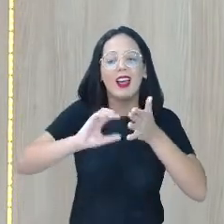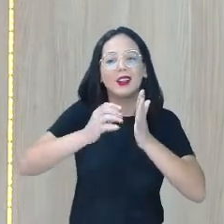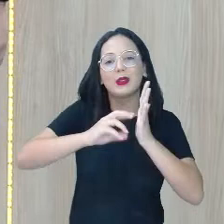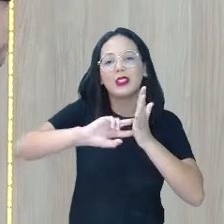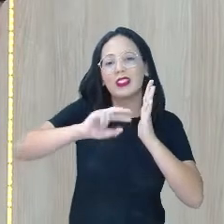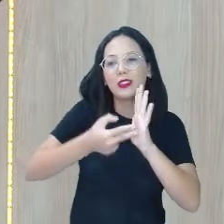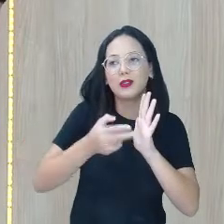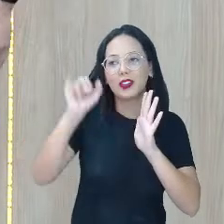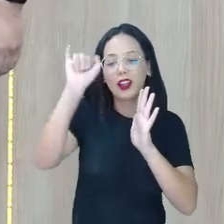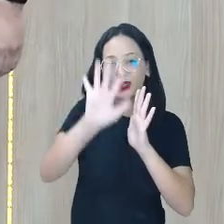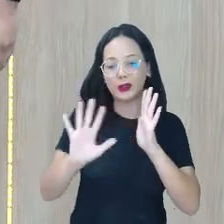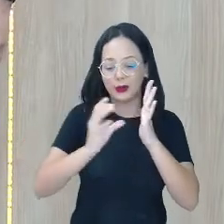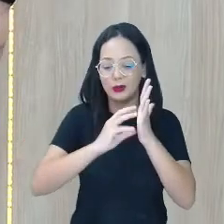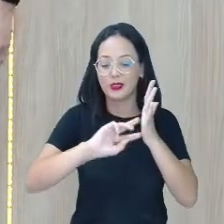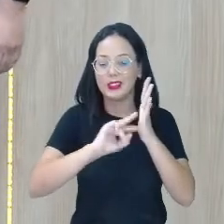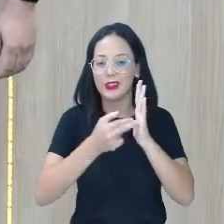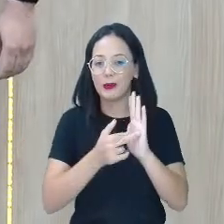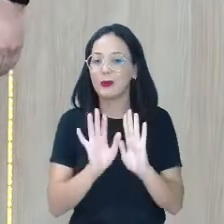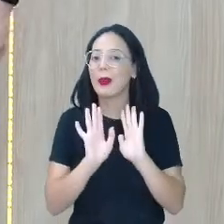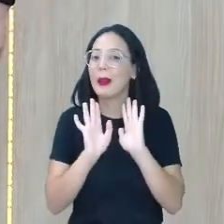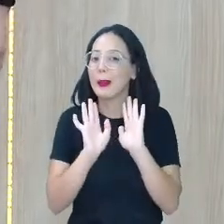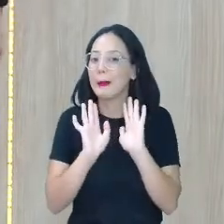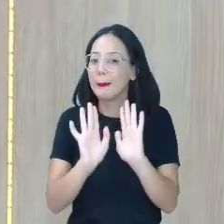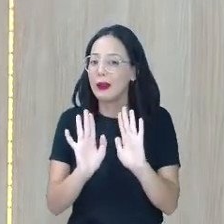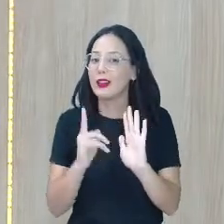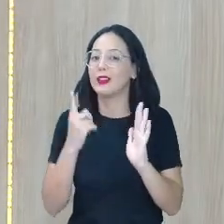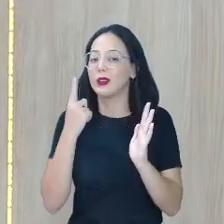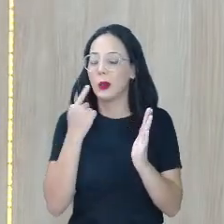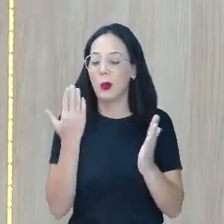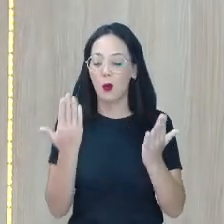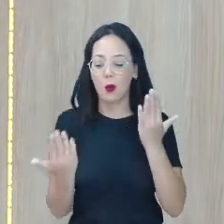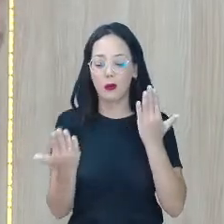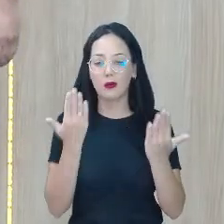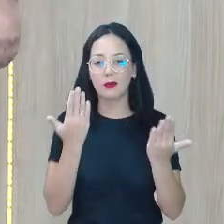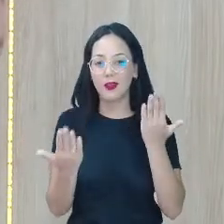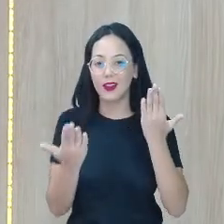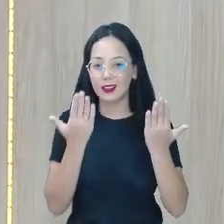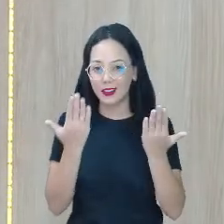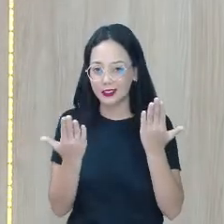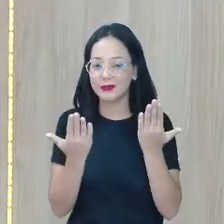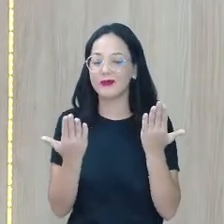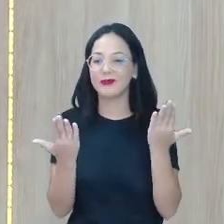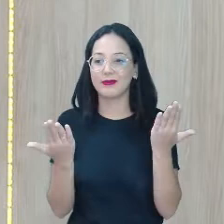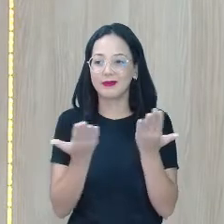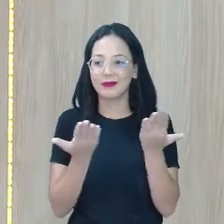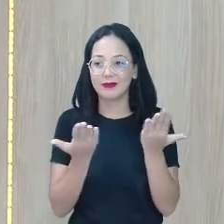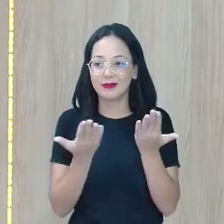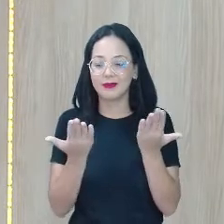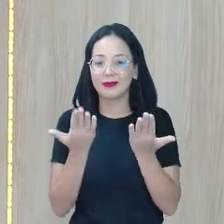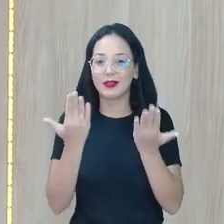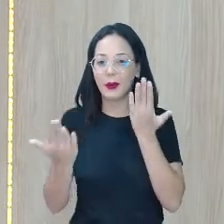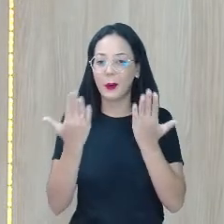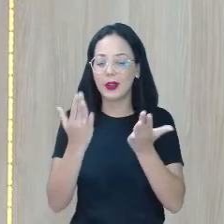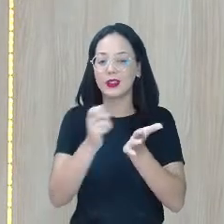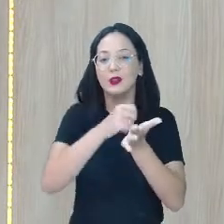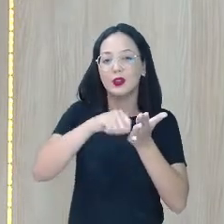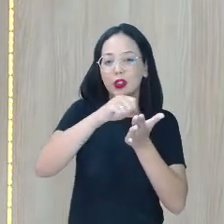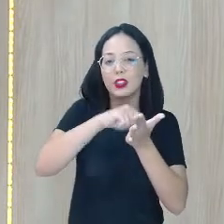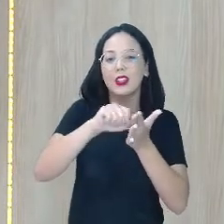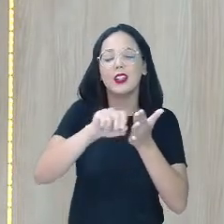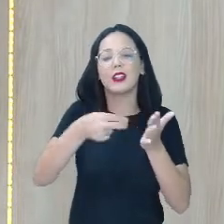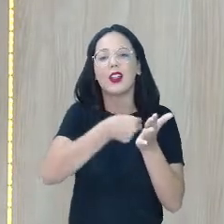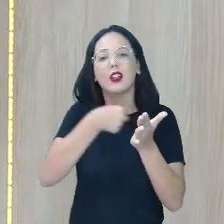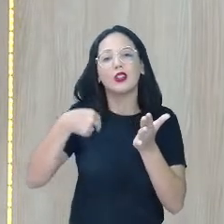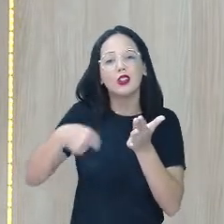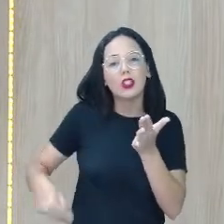significado aqui desses símbolos, mas comparando, né, o alfabeto, né, e a escrita, né, chinesa,